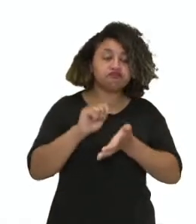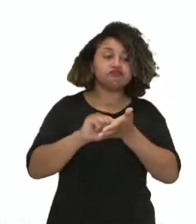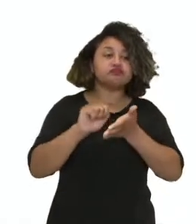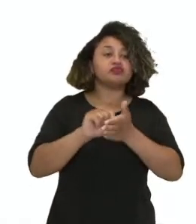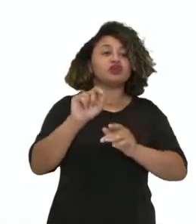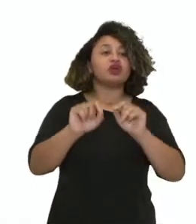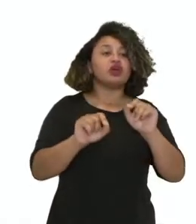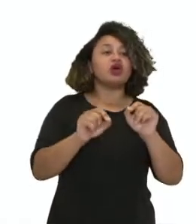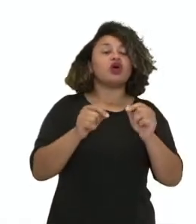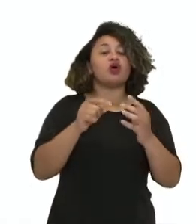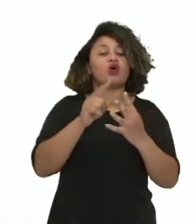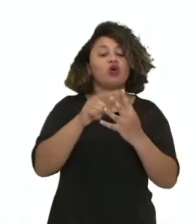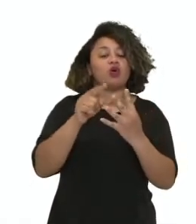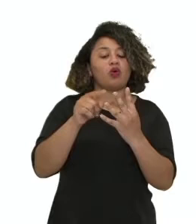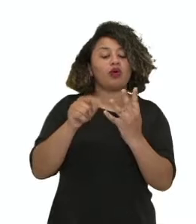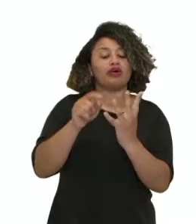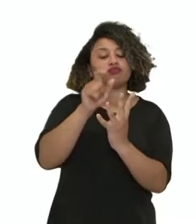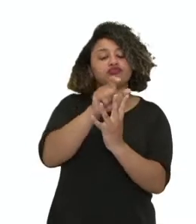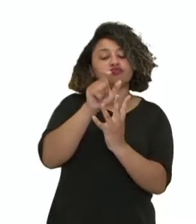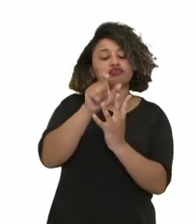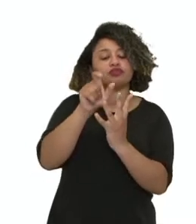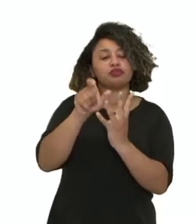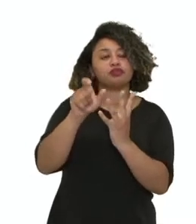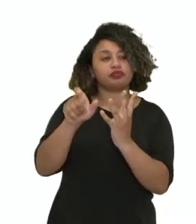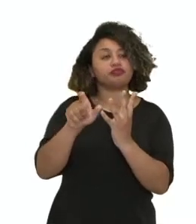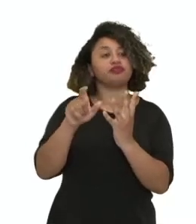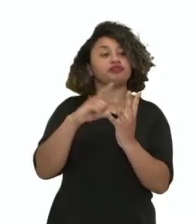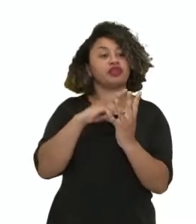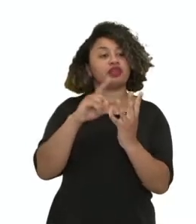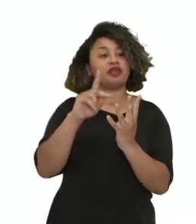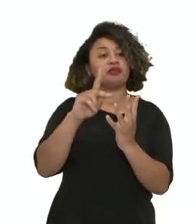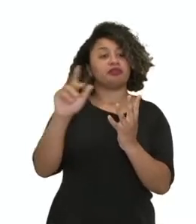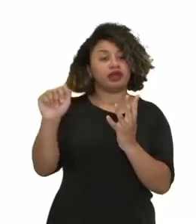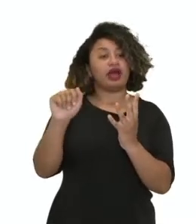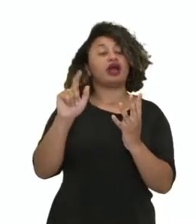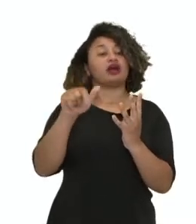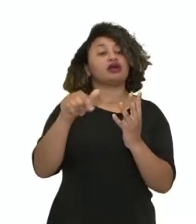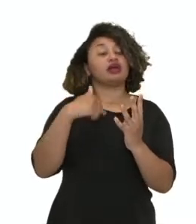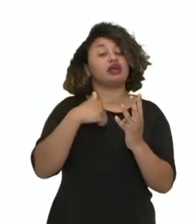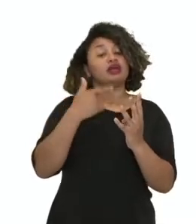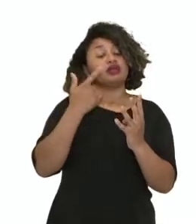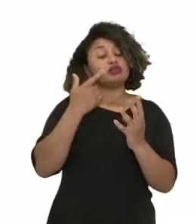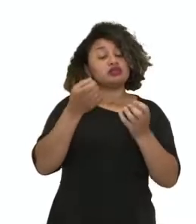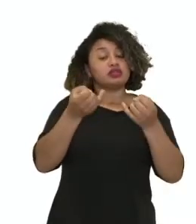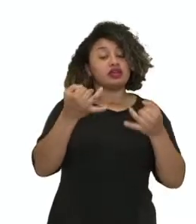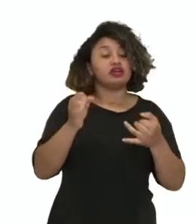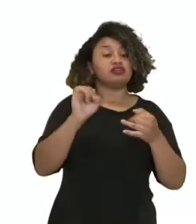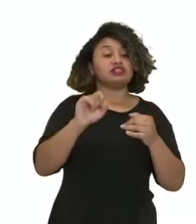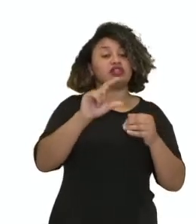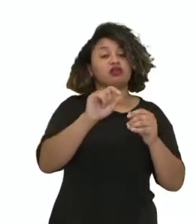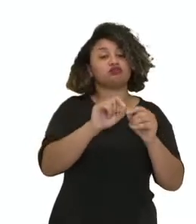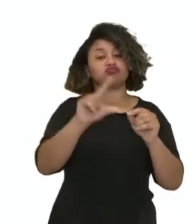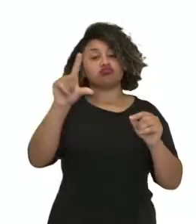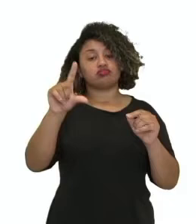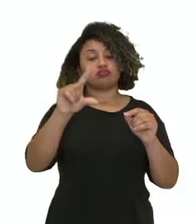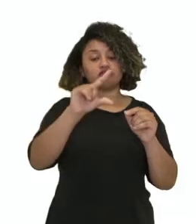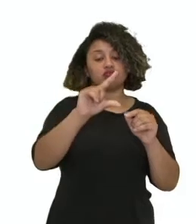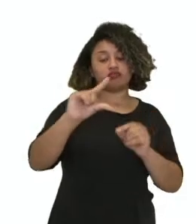Escreva os 4 primeiros termos das seguintes PAs e classifique-as em